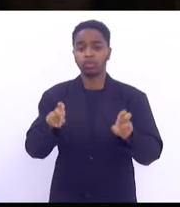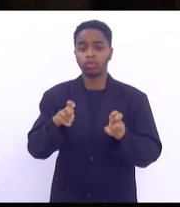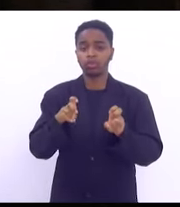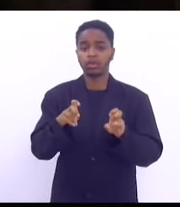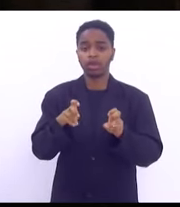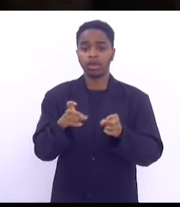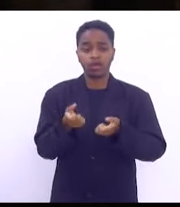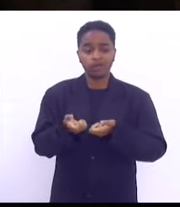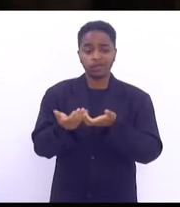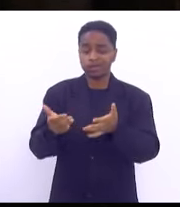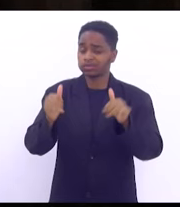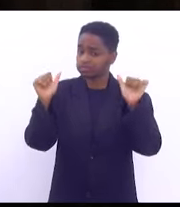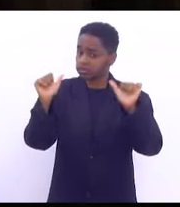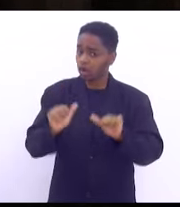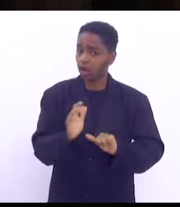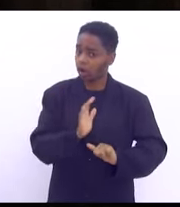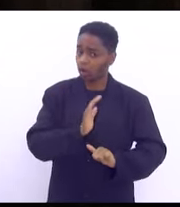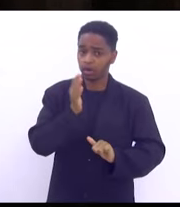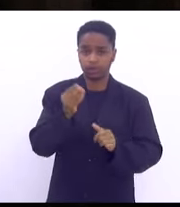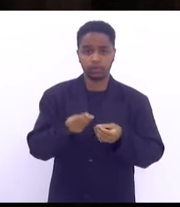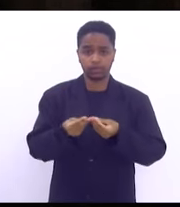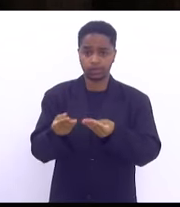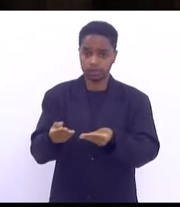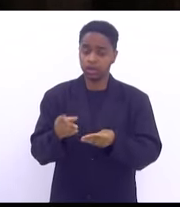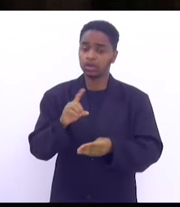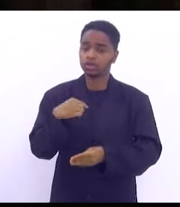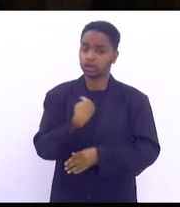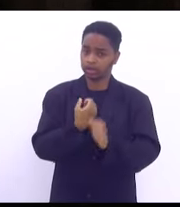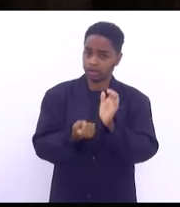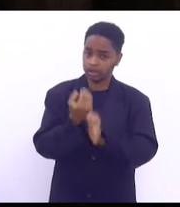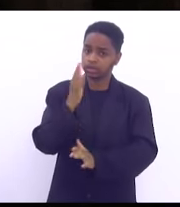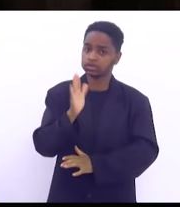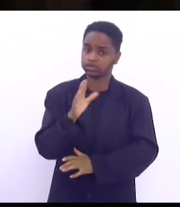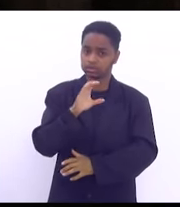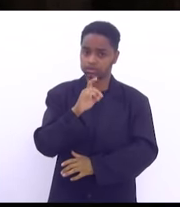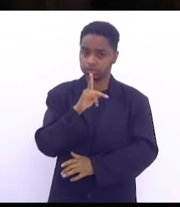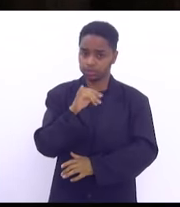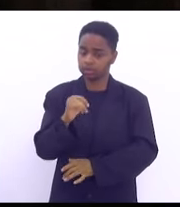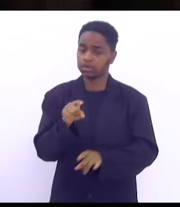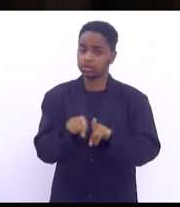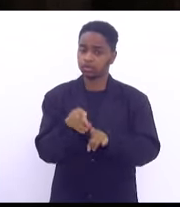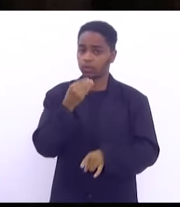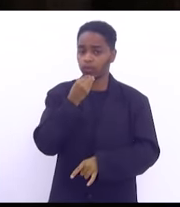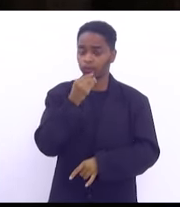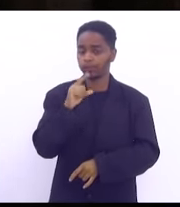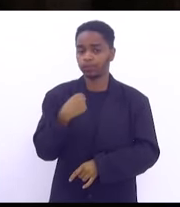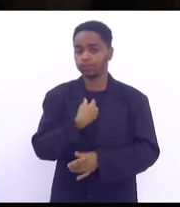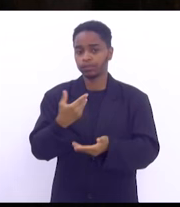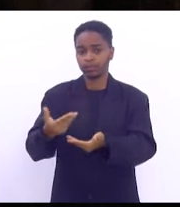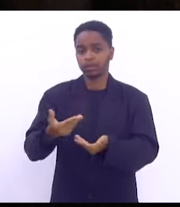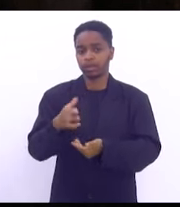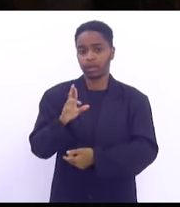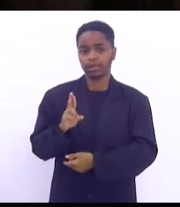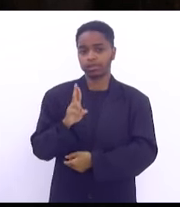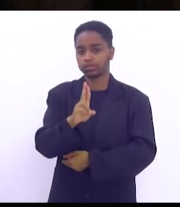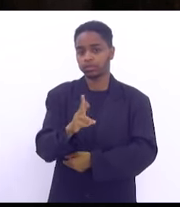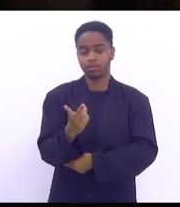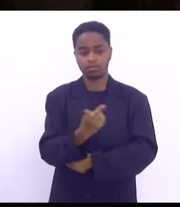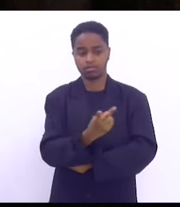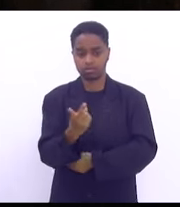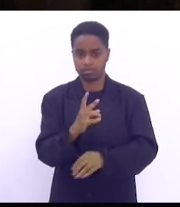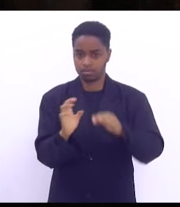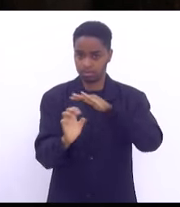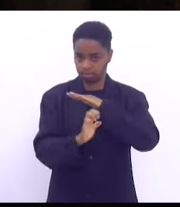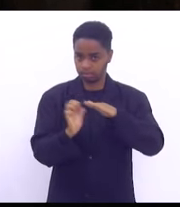sido prestado, a CPI está instalada, vamos convocar, obviamente, os representantes de ambas as